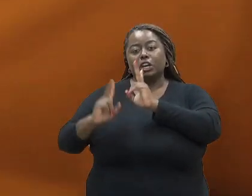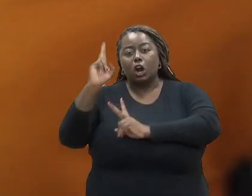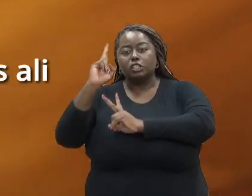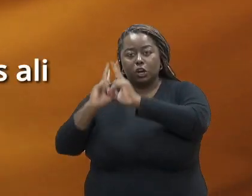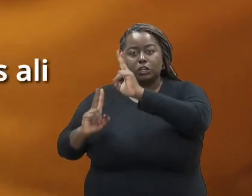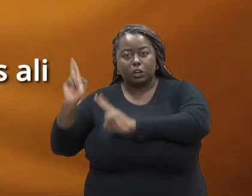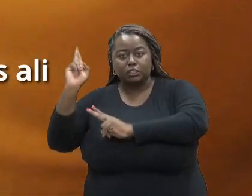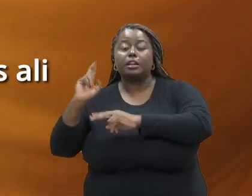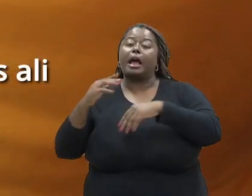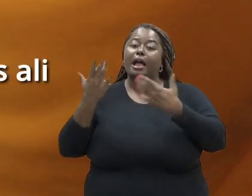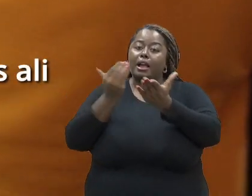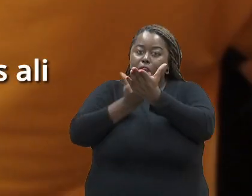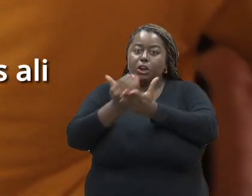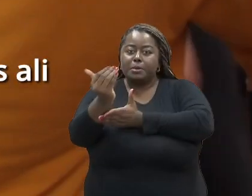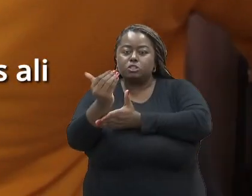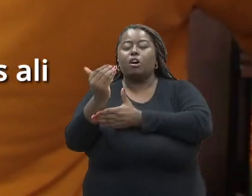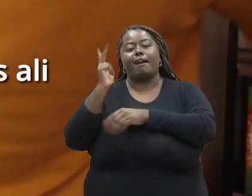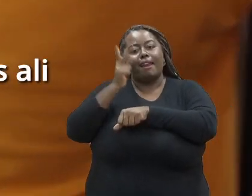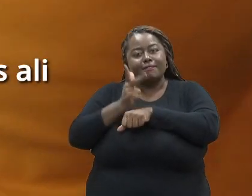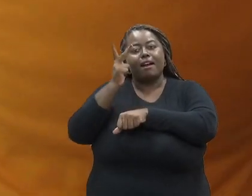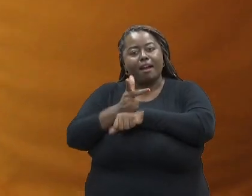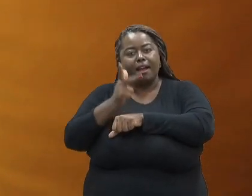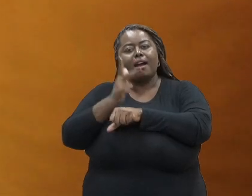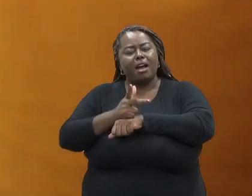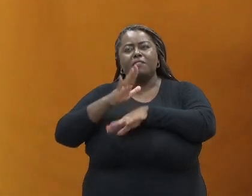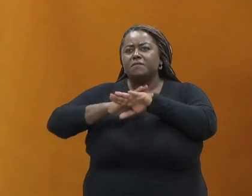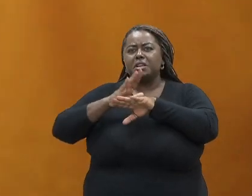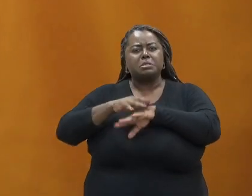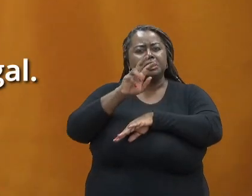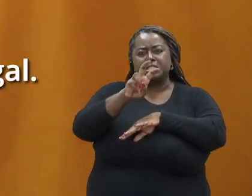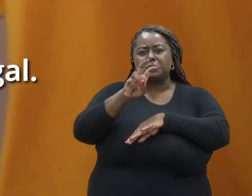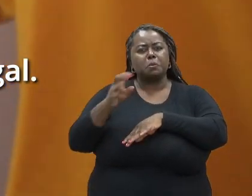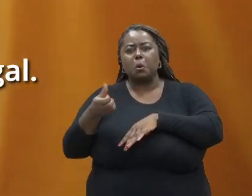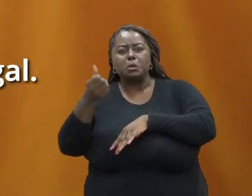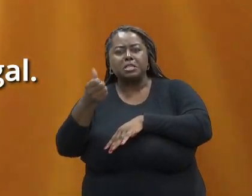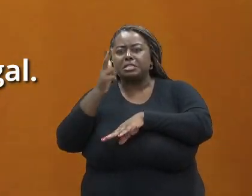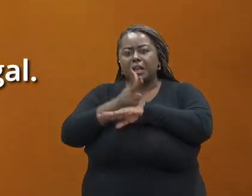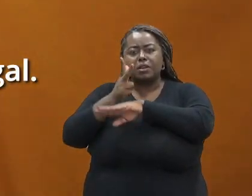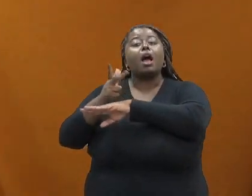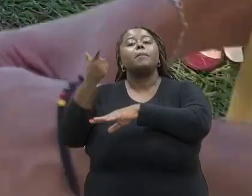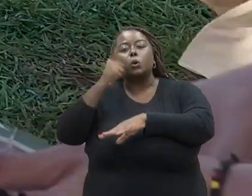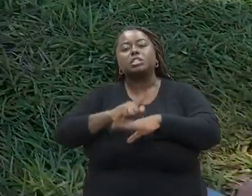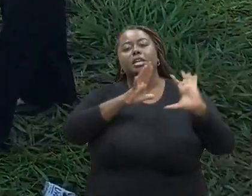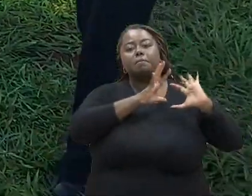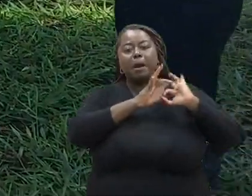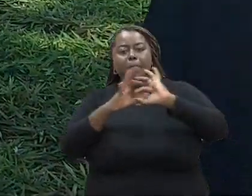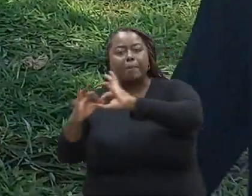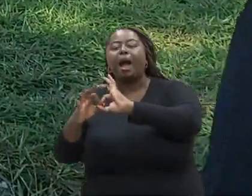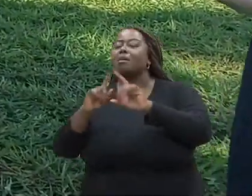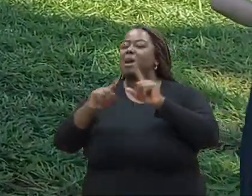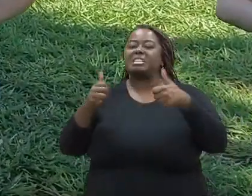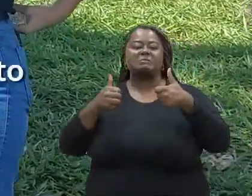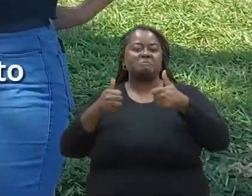começou a gravar, acho que aconteceu umas 5 ou 6 gravações ali até a gente conseguir mesmo fazer o plano sequência, mas foi muito legal. A